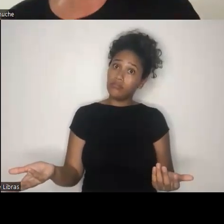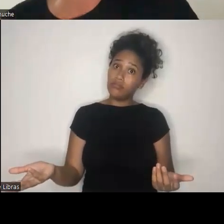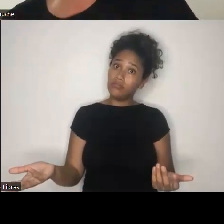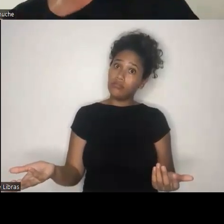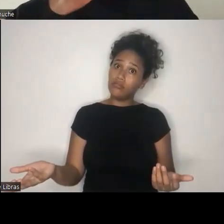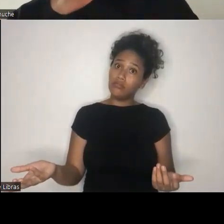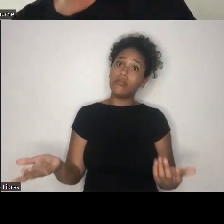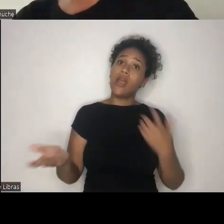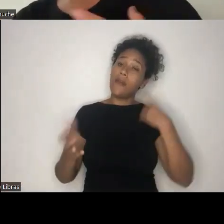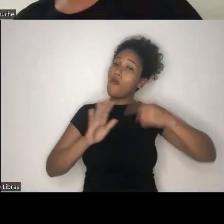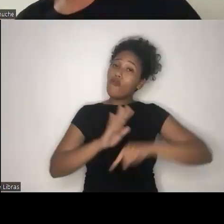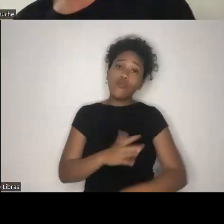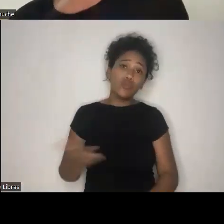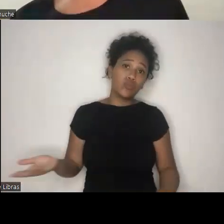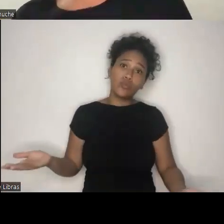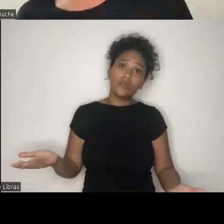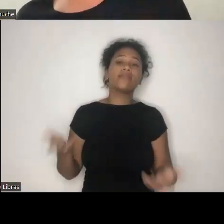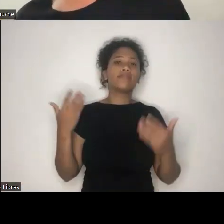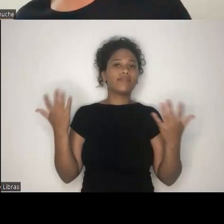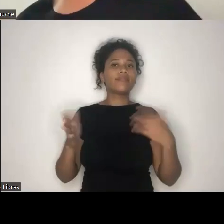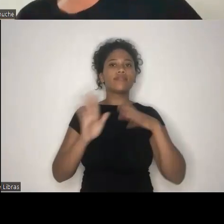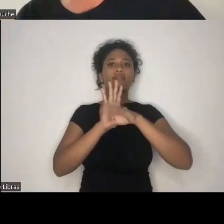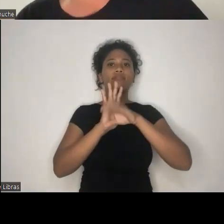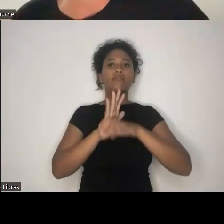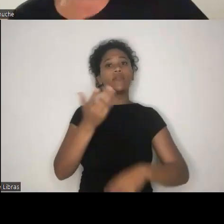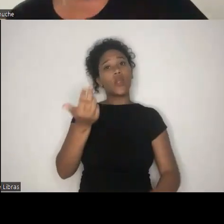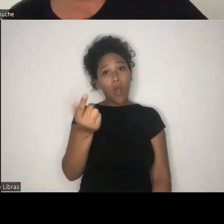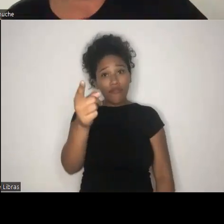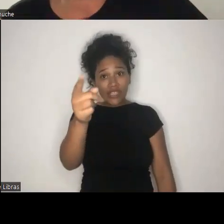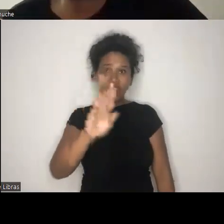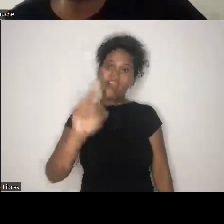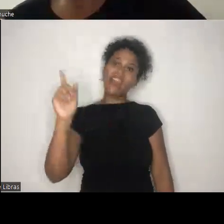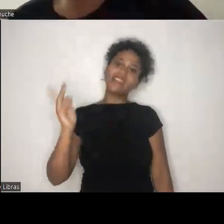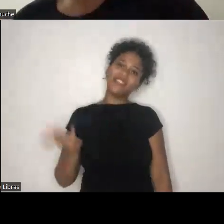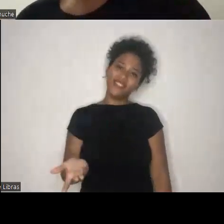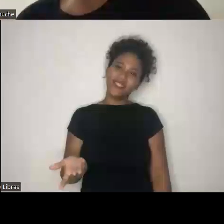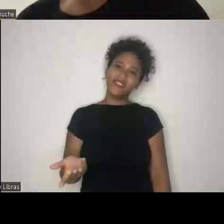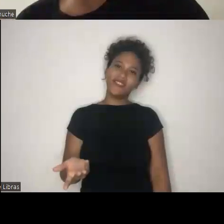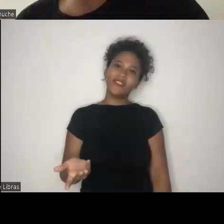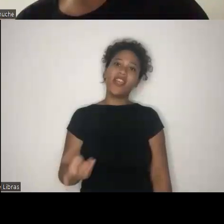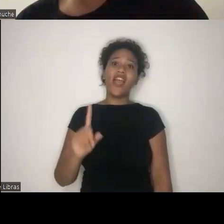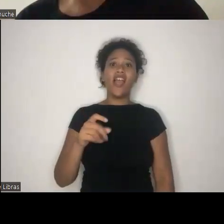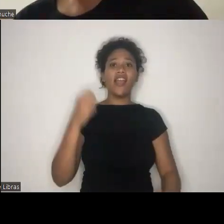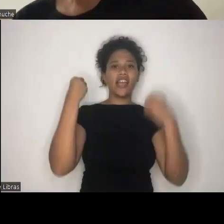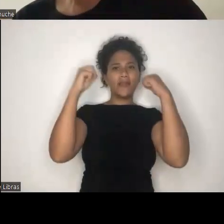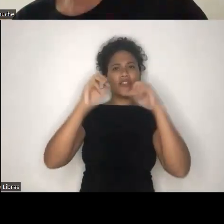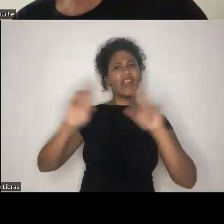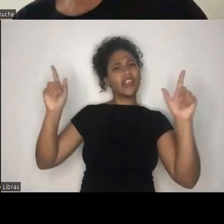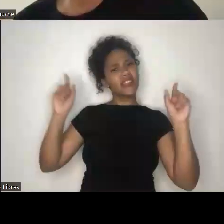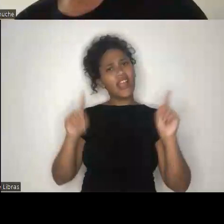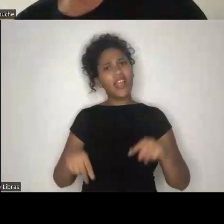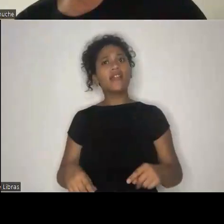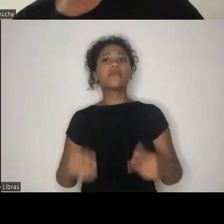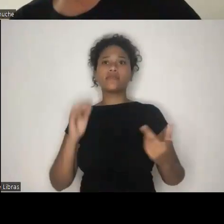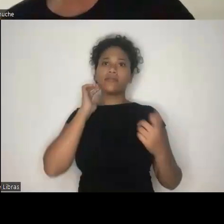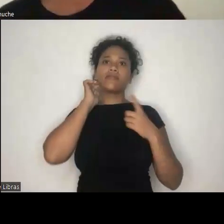profundo e aí a gente chegou nesse conceito igual a você diferente que ela era uma academia diferente e aí tem